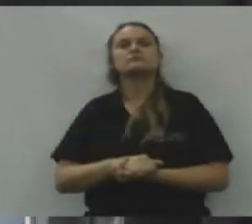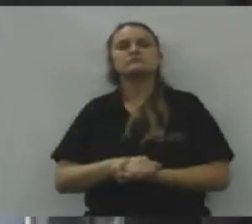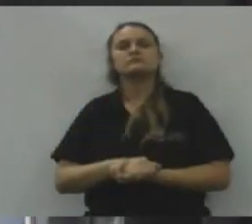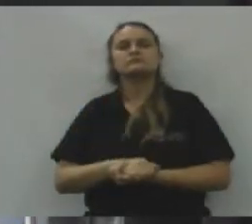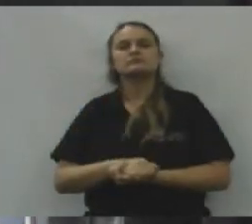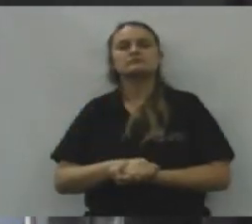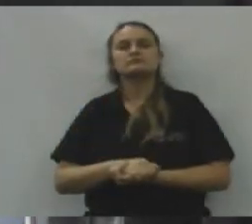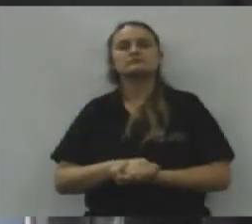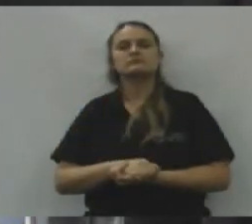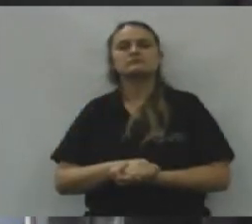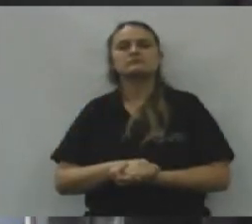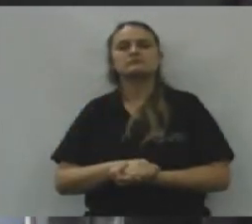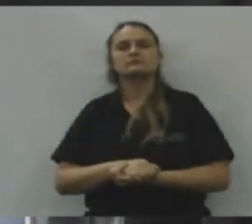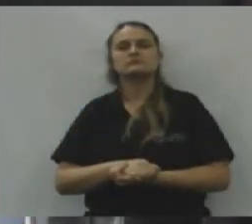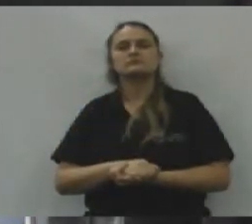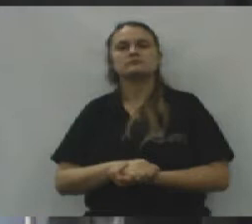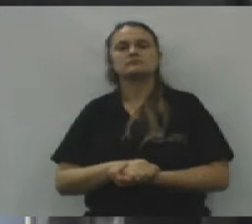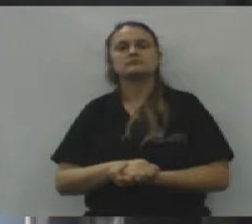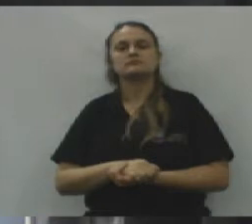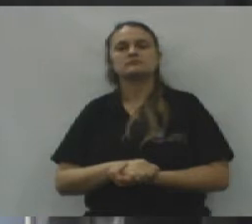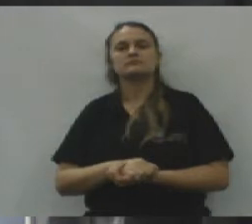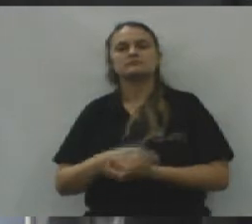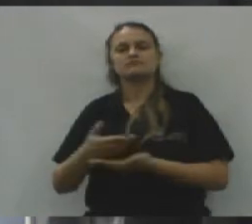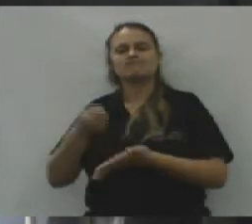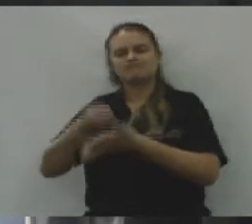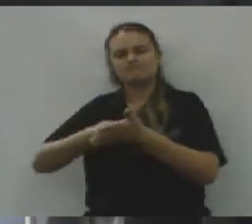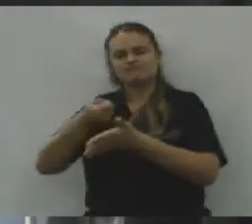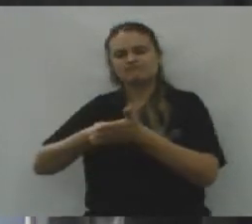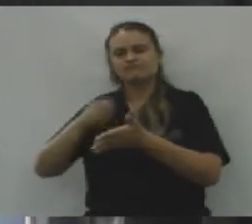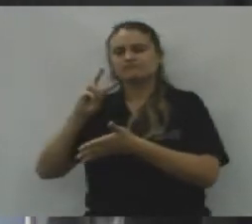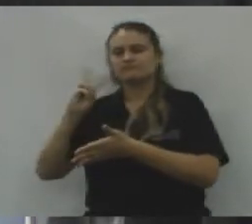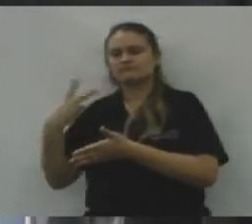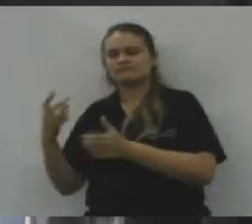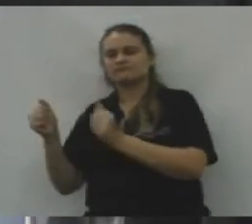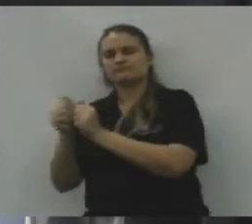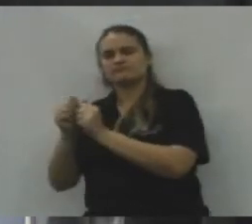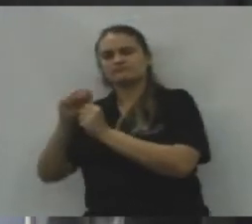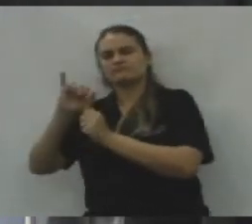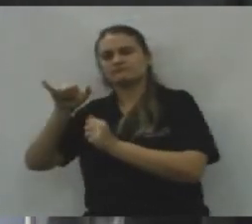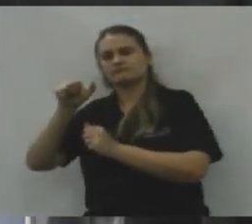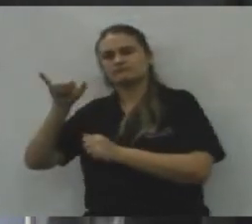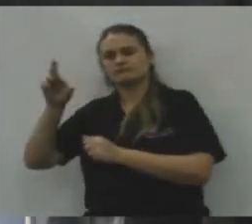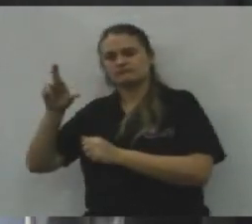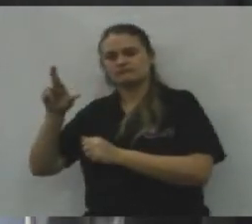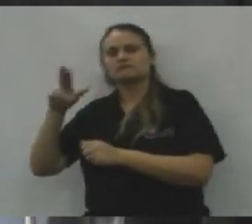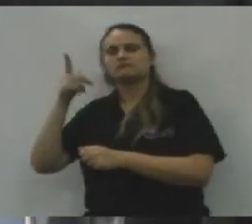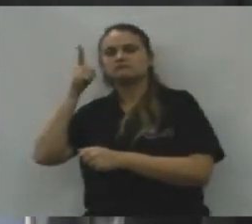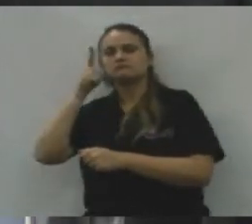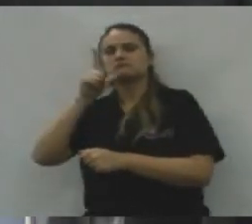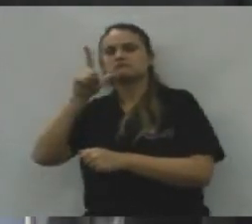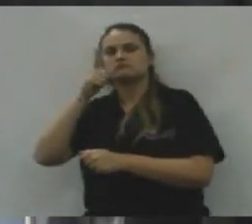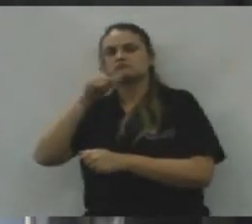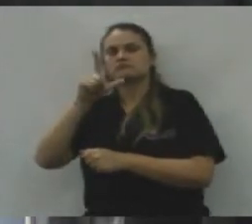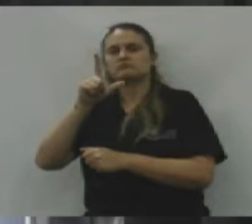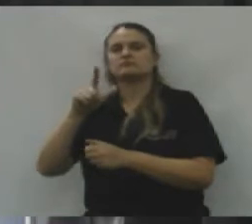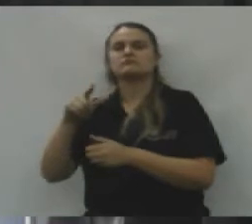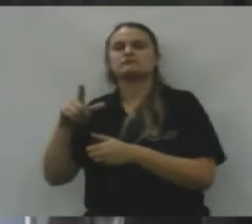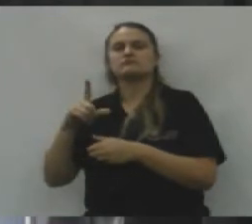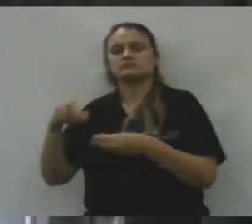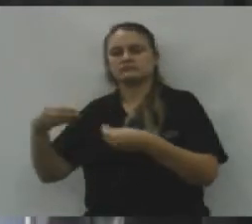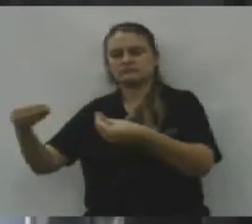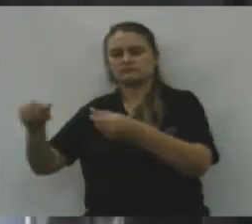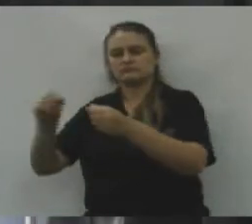ali, a qual, através da luta do vereador Jair Brunhago, conseguiu ali